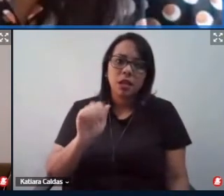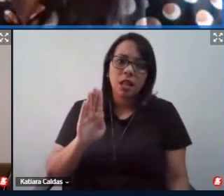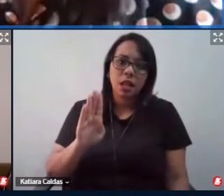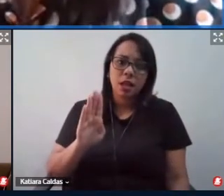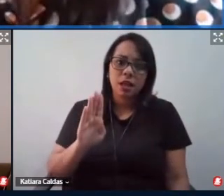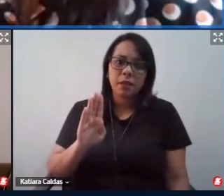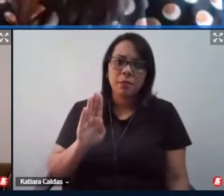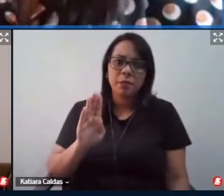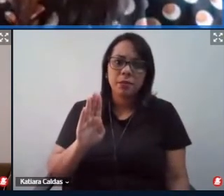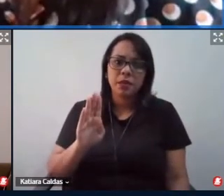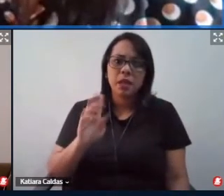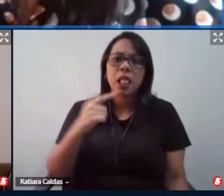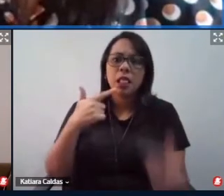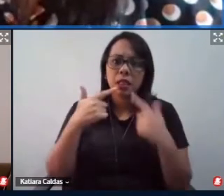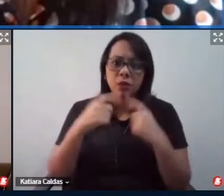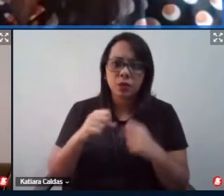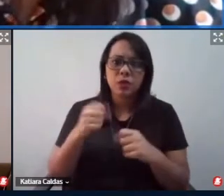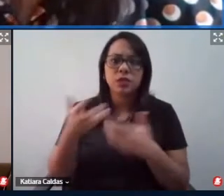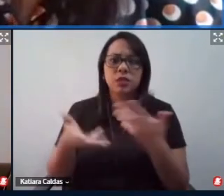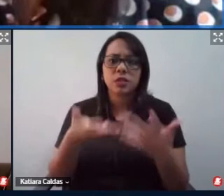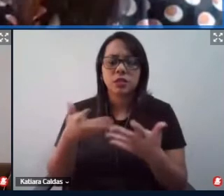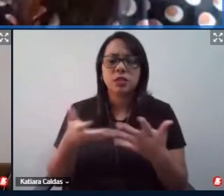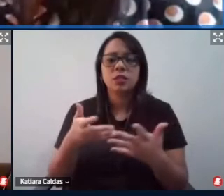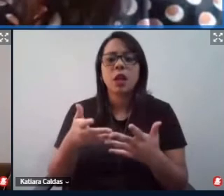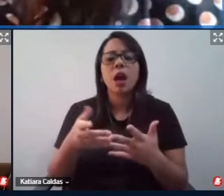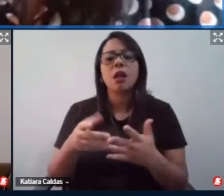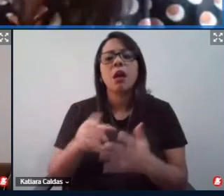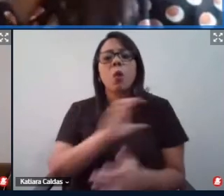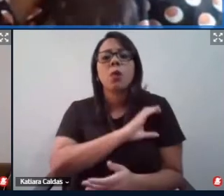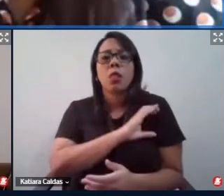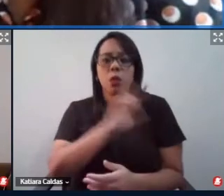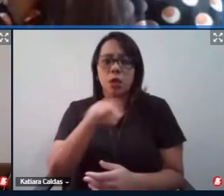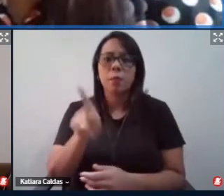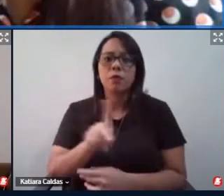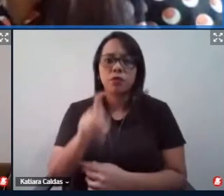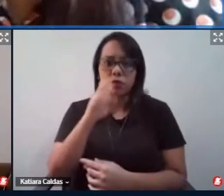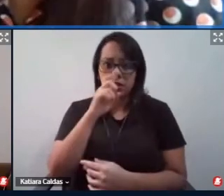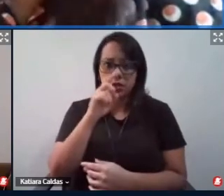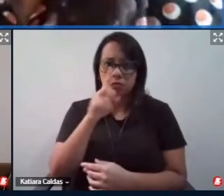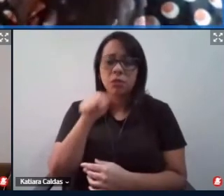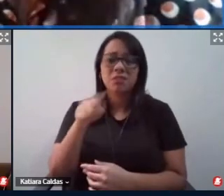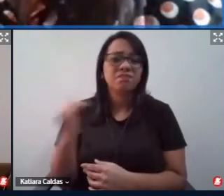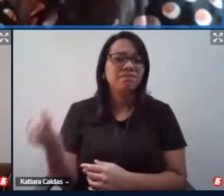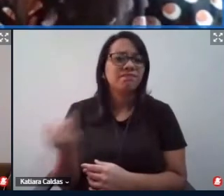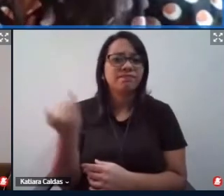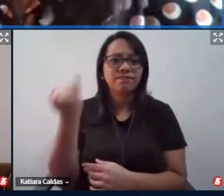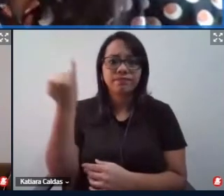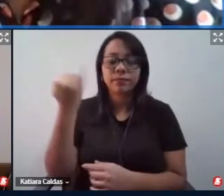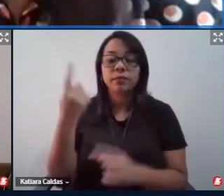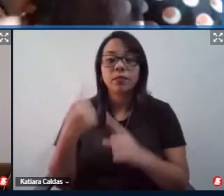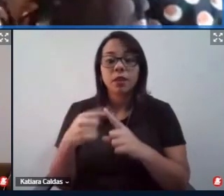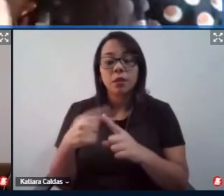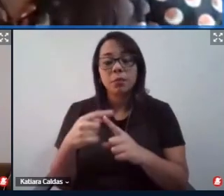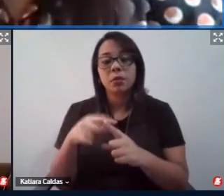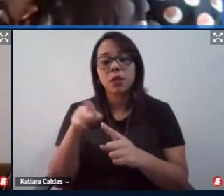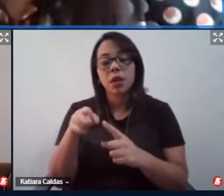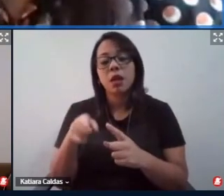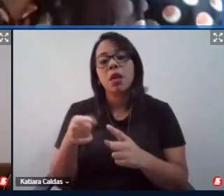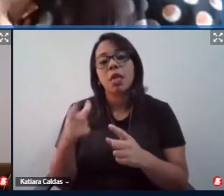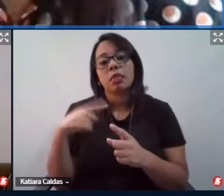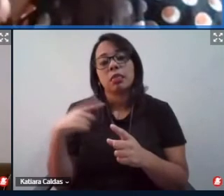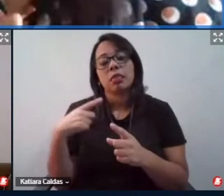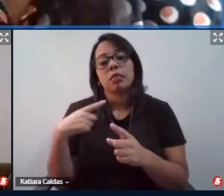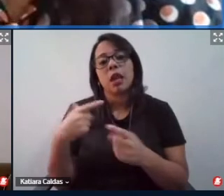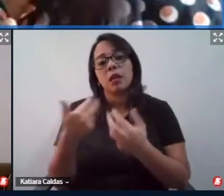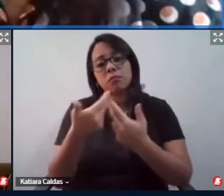Sinais, coordenado pela professora Enilde, tá? Ele foi de suma importância porque ele possui